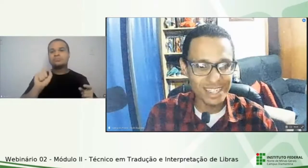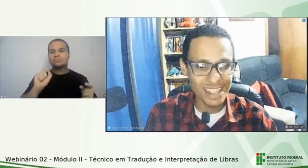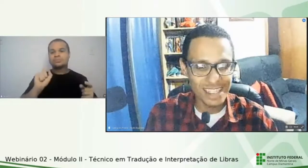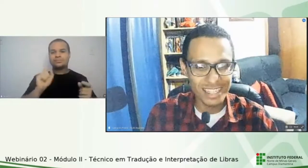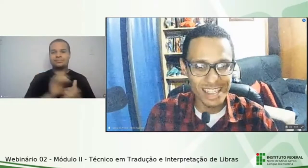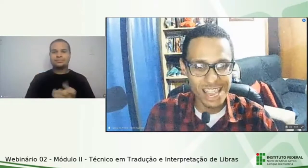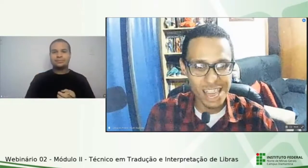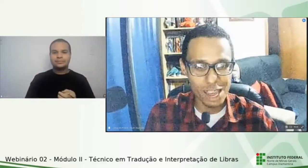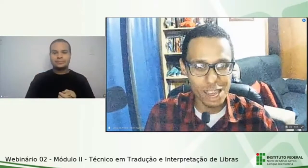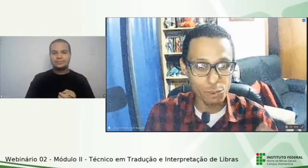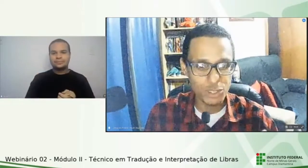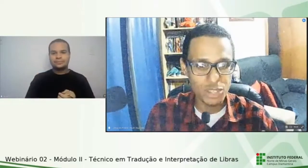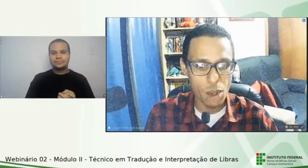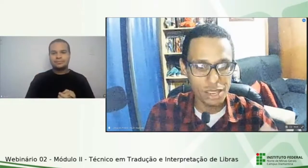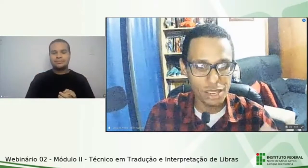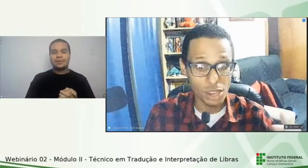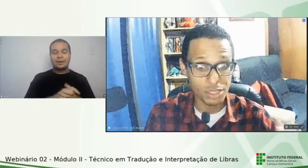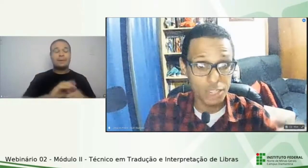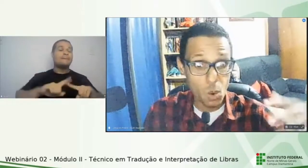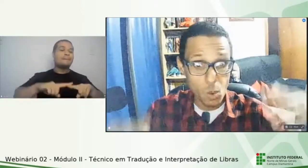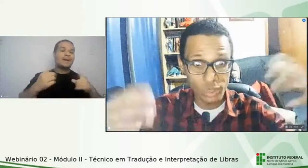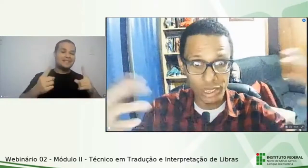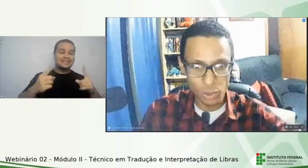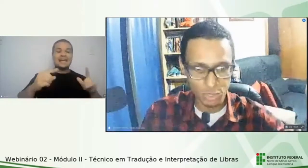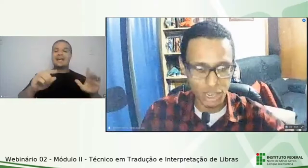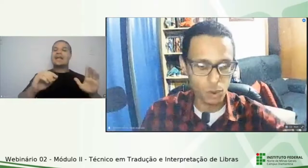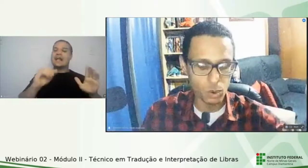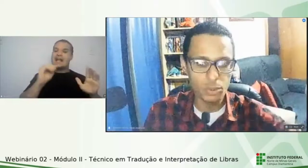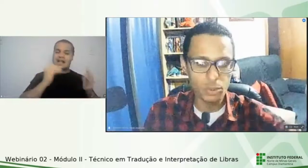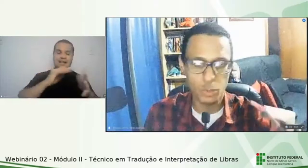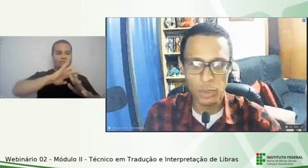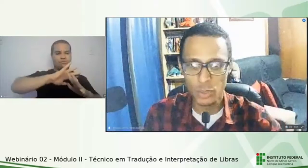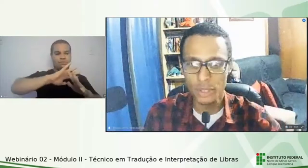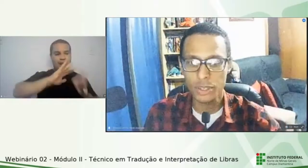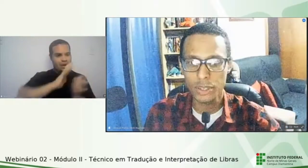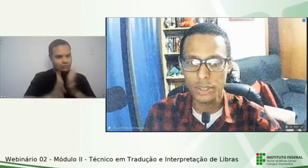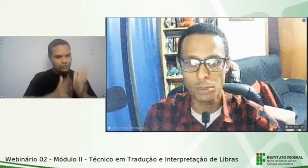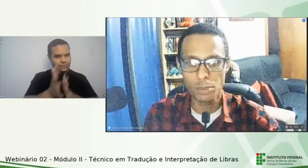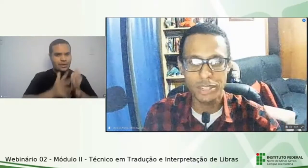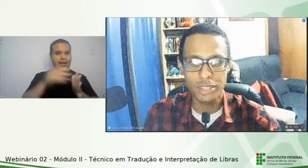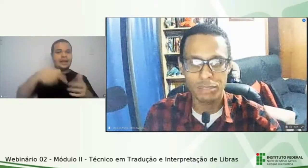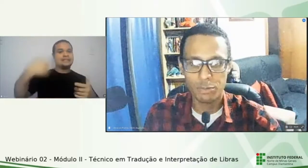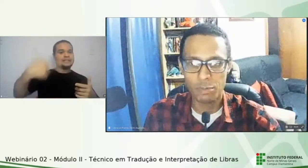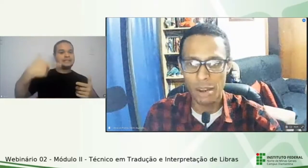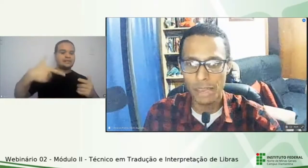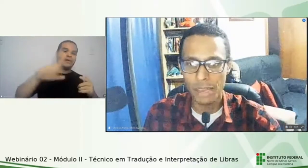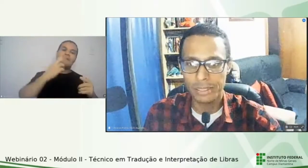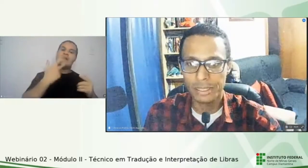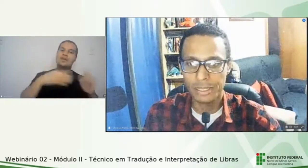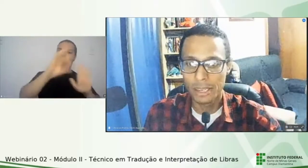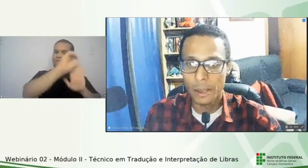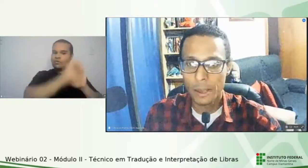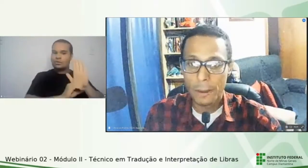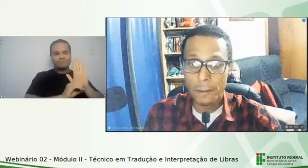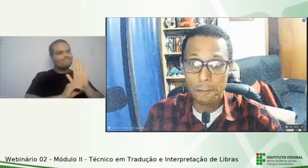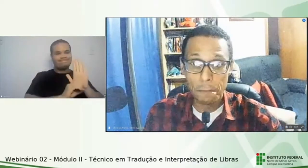língua de sinais é oficial, né? Segundo a língua oficial, como muitas pessoas dizem. Muito bem, Jennifer,